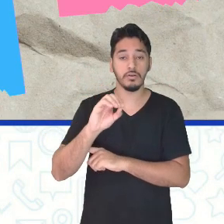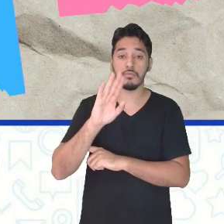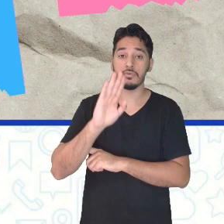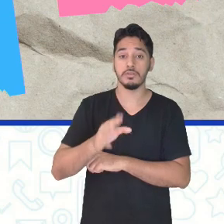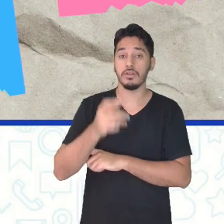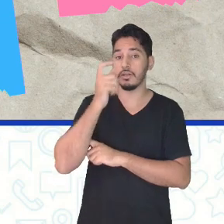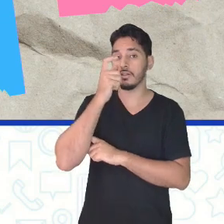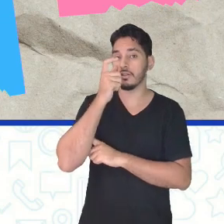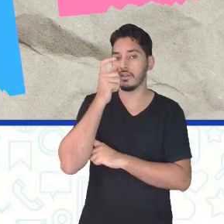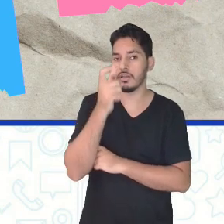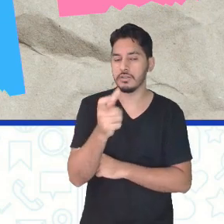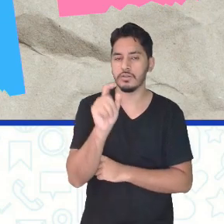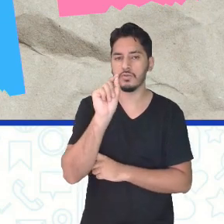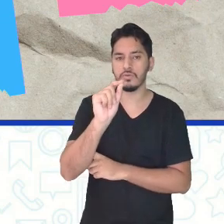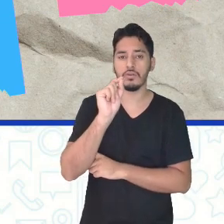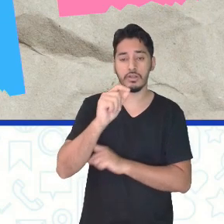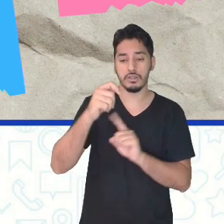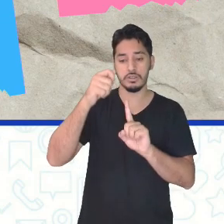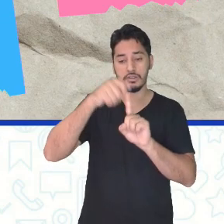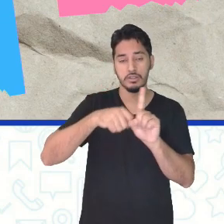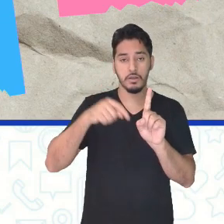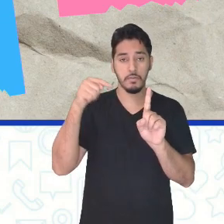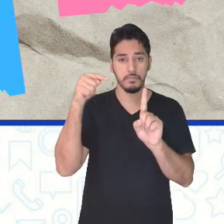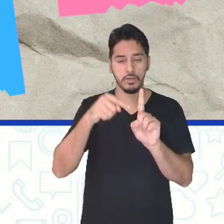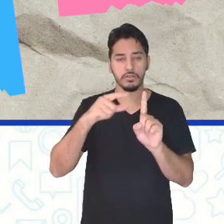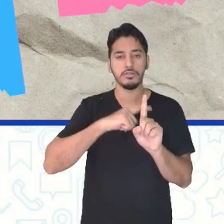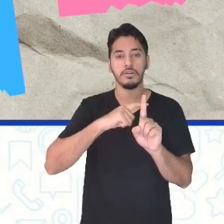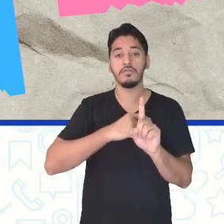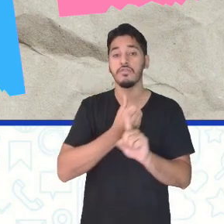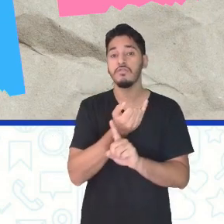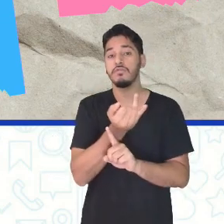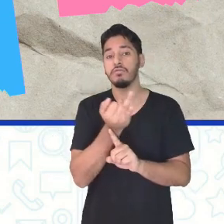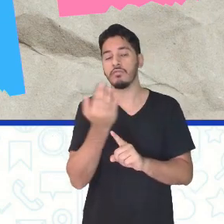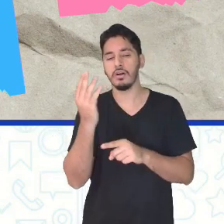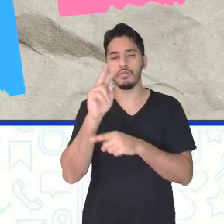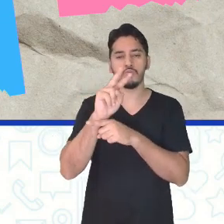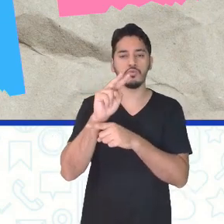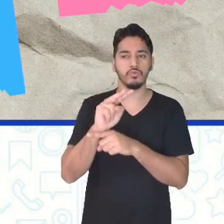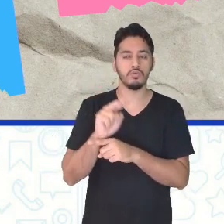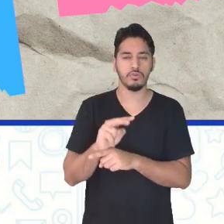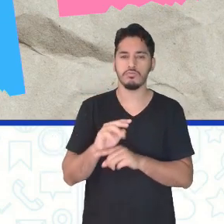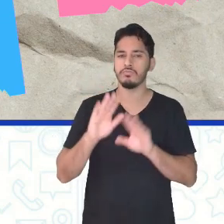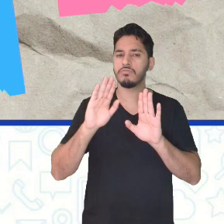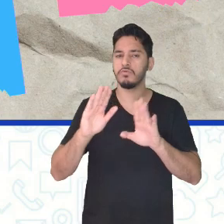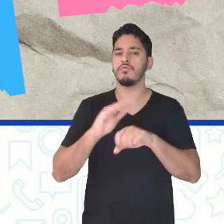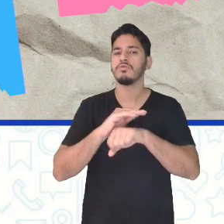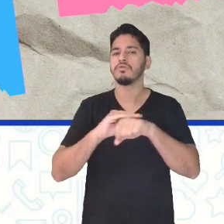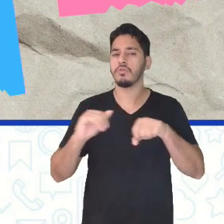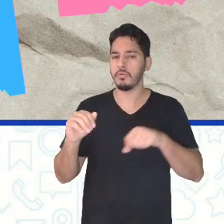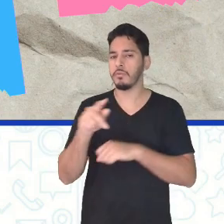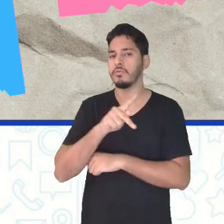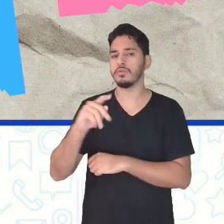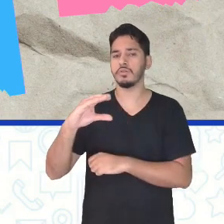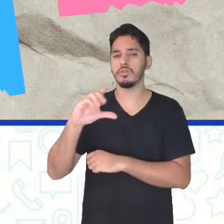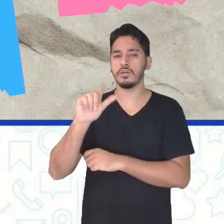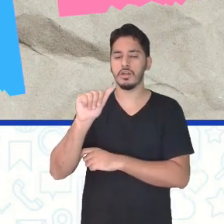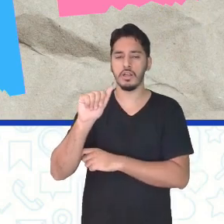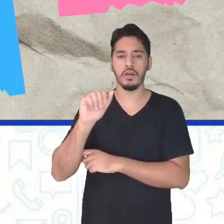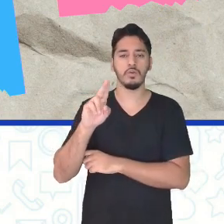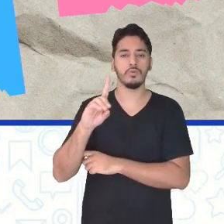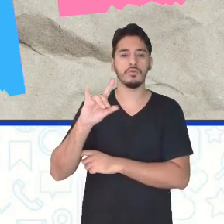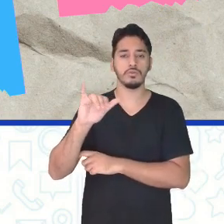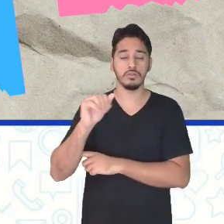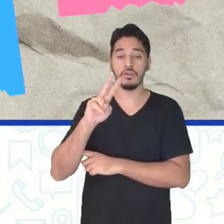a gente saber que nesse mês nós tivemos vários cuidados. Daqui a pouco eu vou chamar a professora Cláudia, que ela vai fazer aí